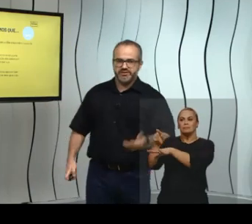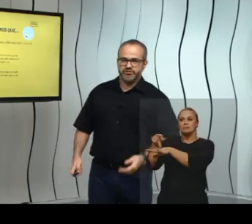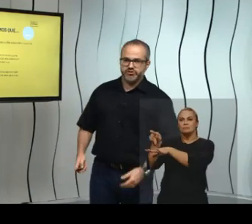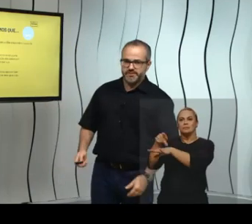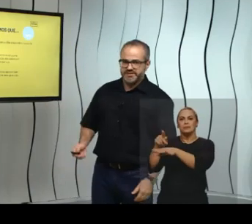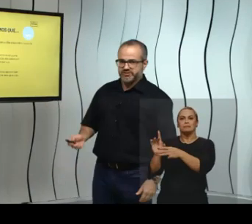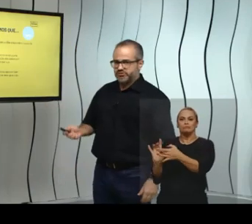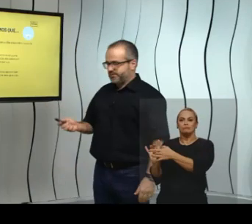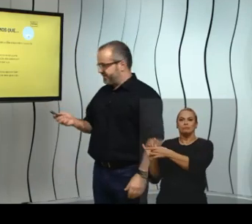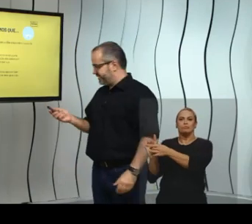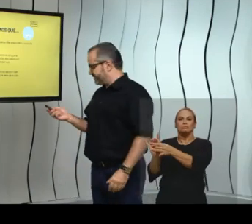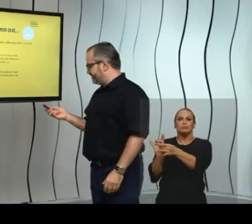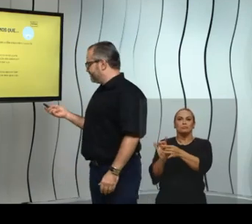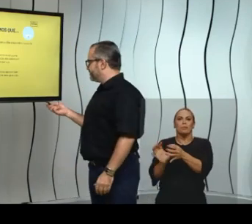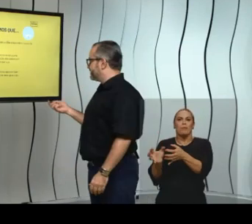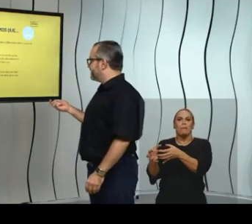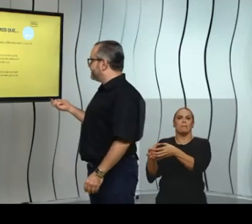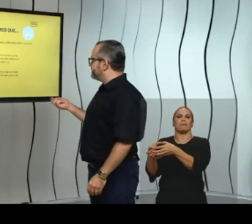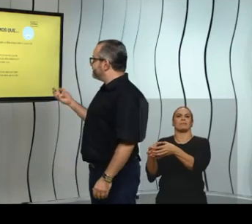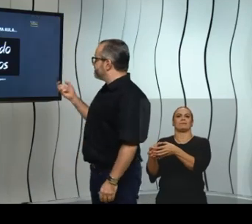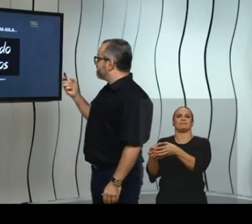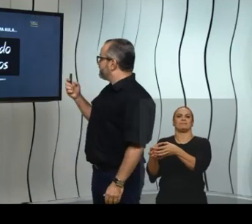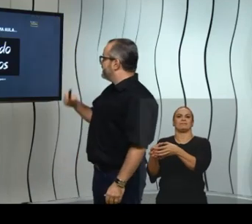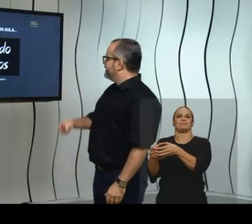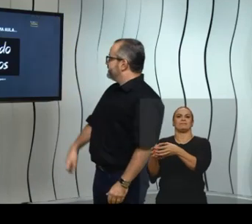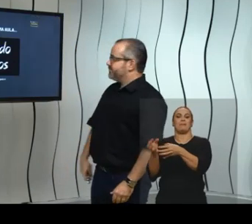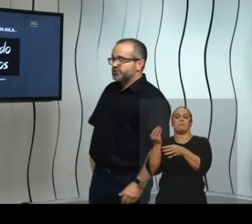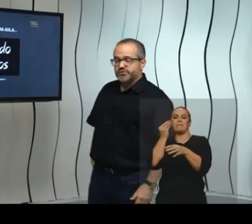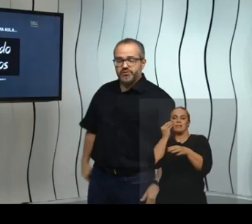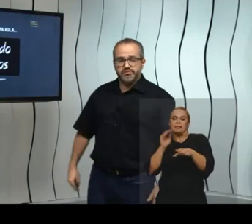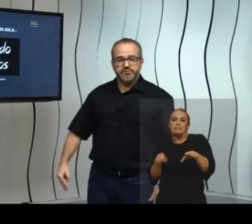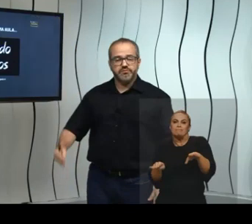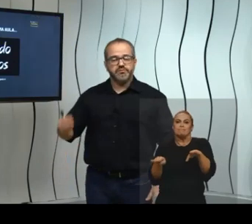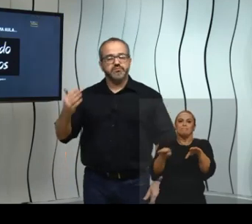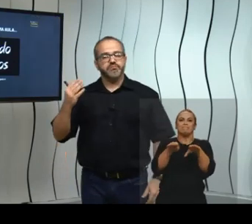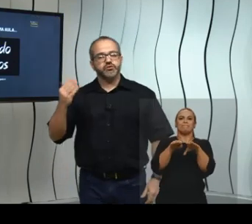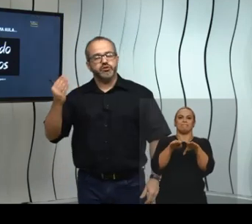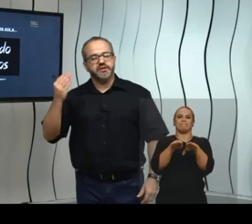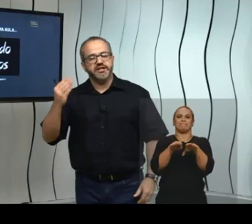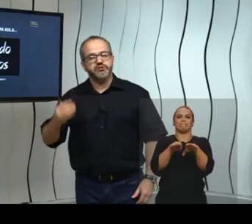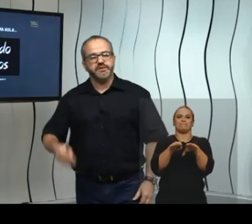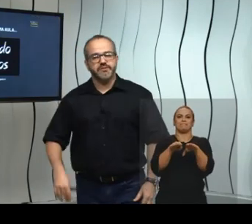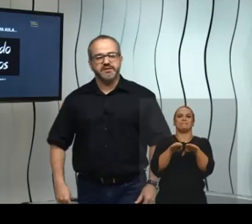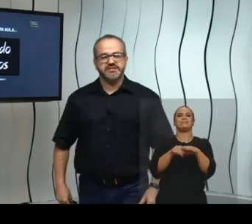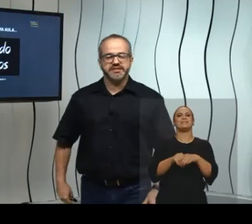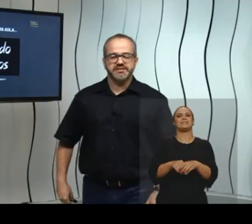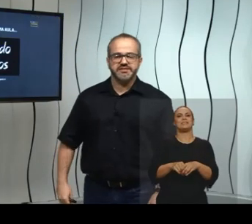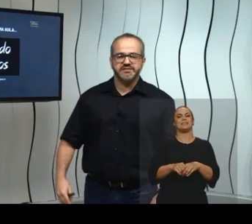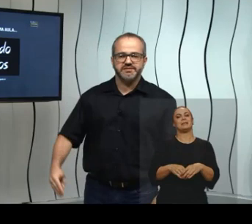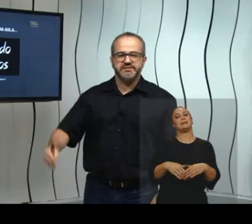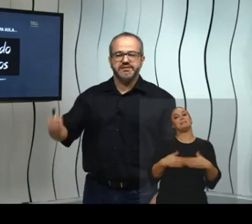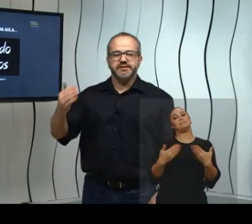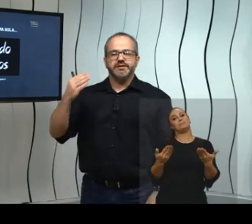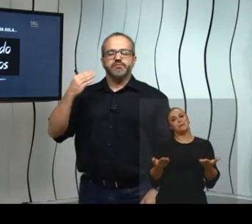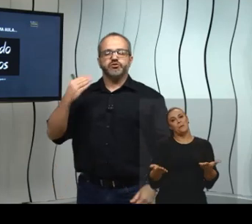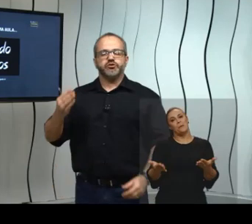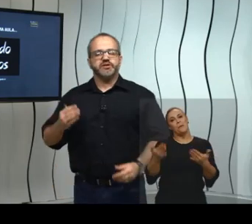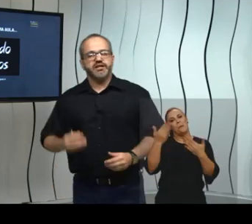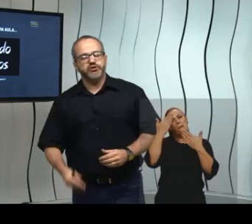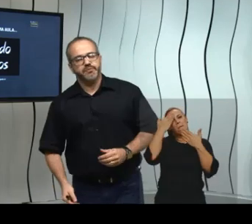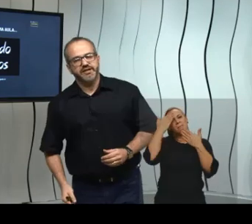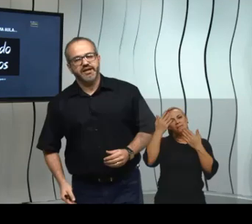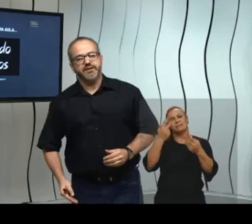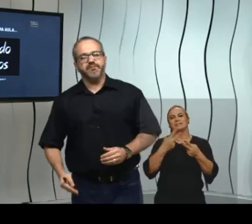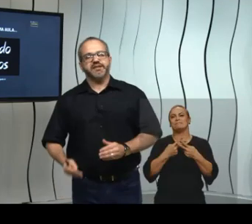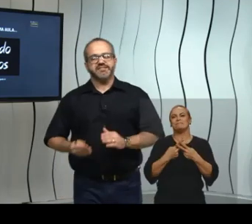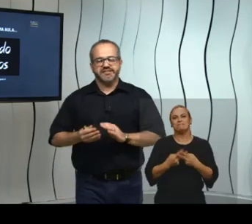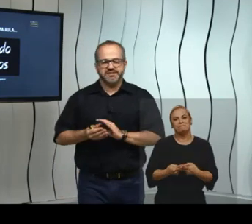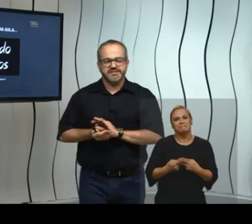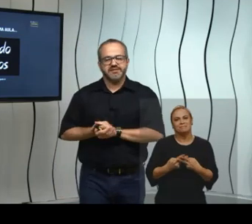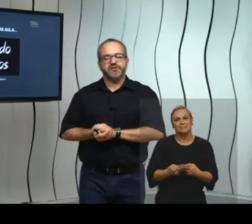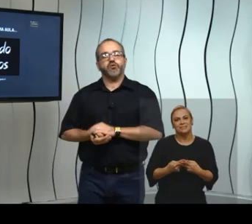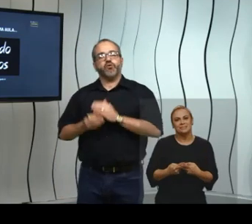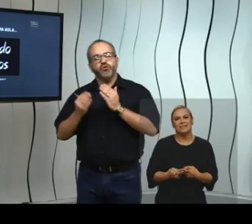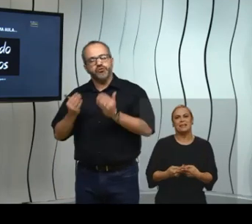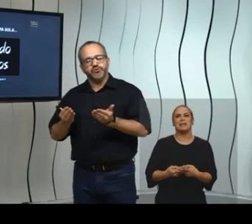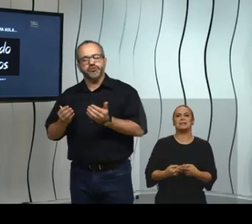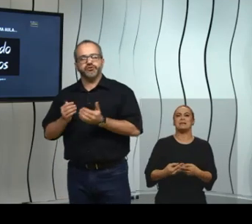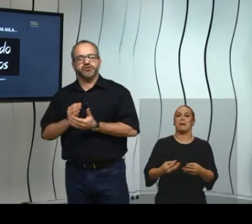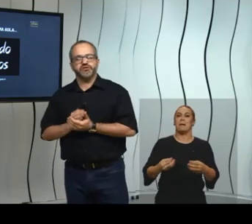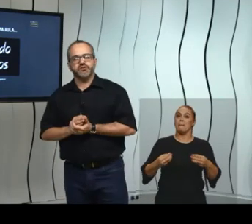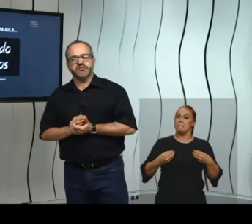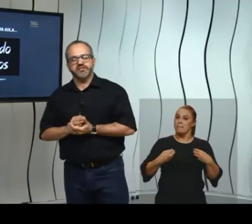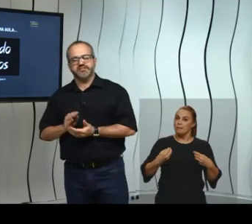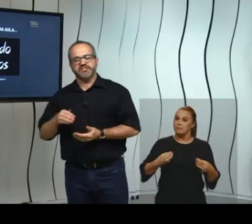grande maioria dos países do planeta. Ok? Pessoal, muito obrigado pela paciência, muito obrigado pela presença,